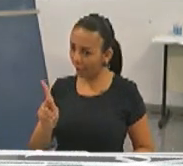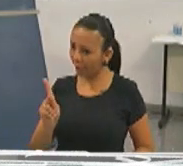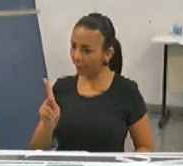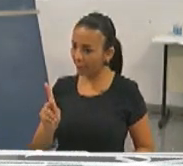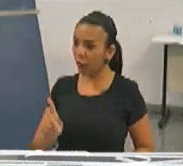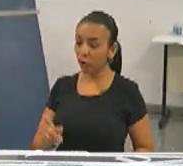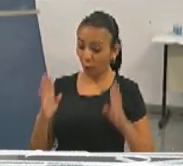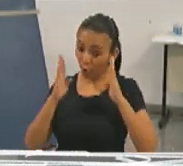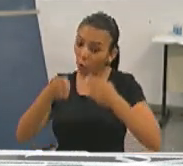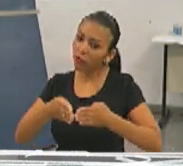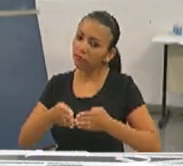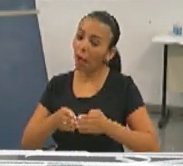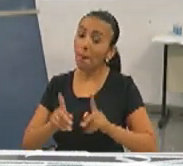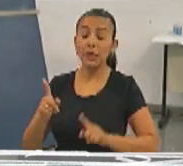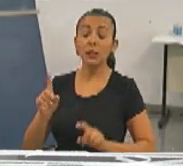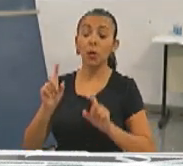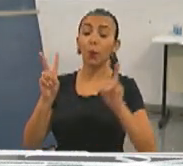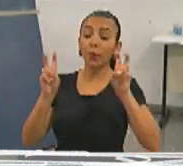professor Richene,